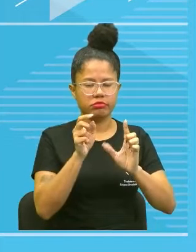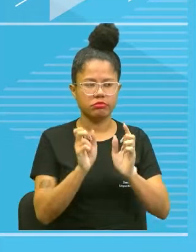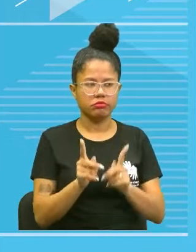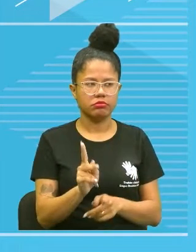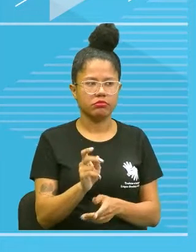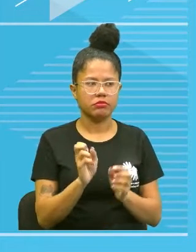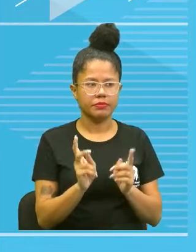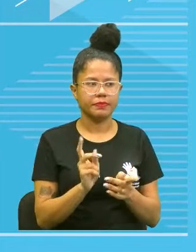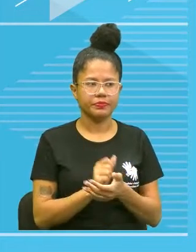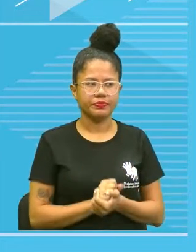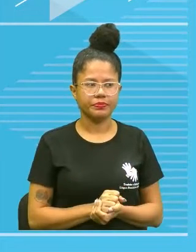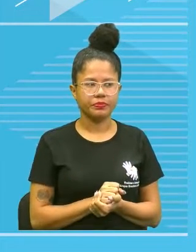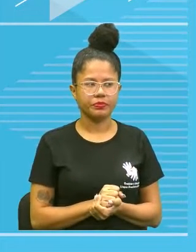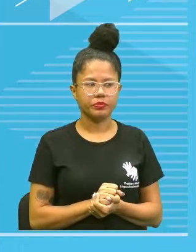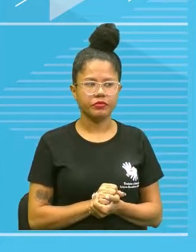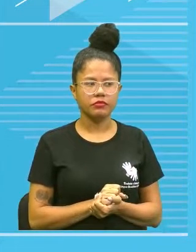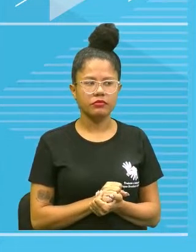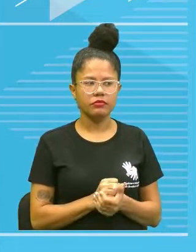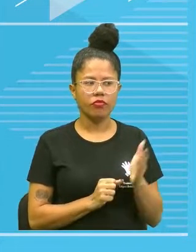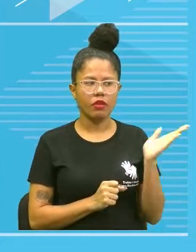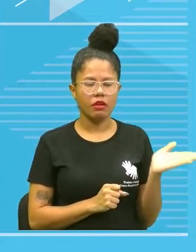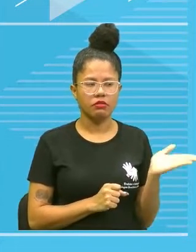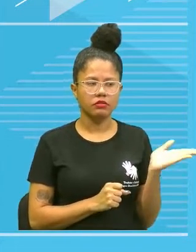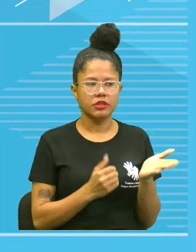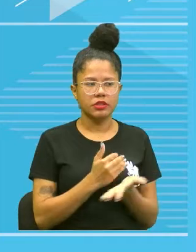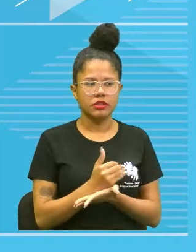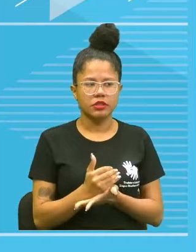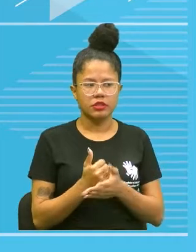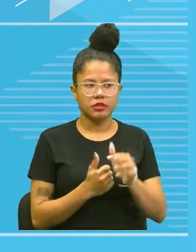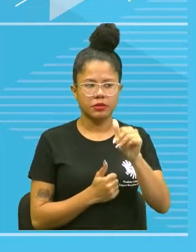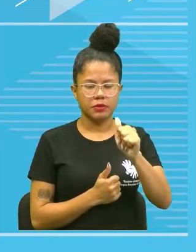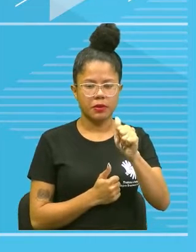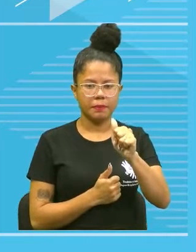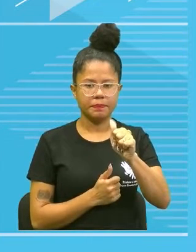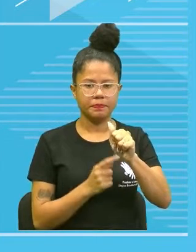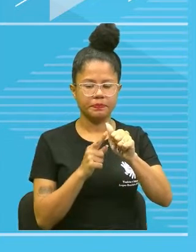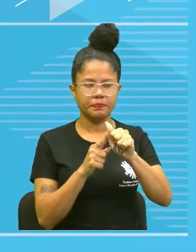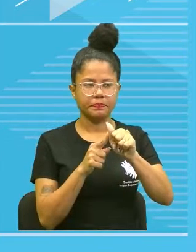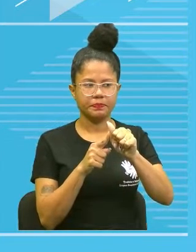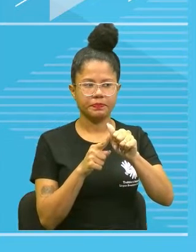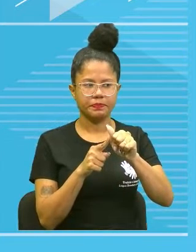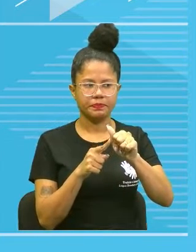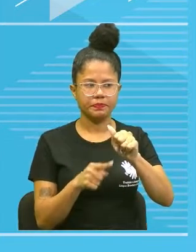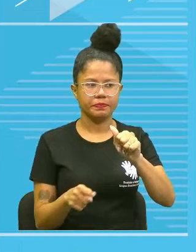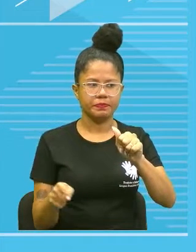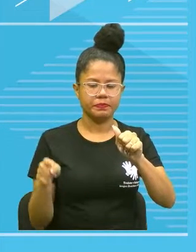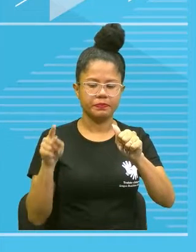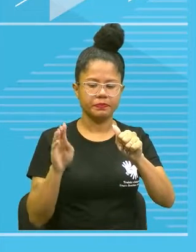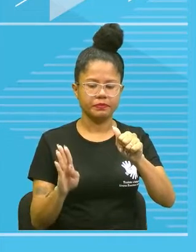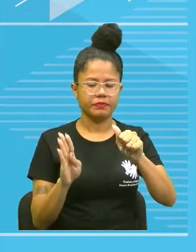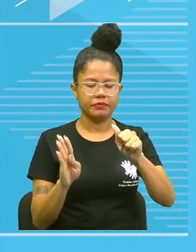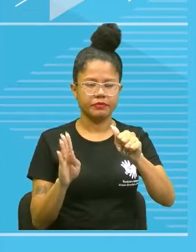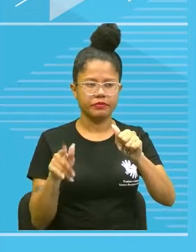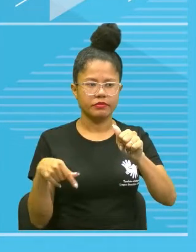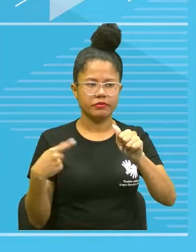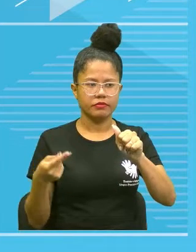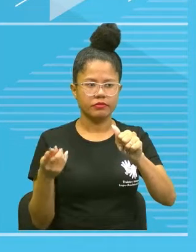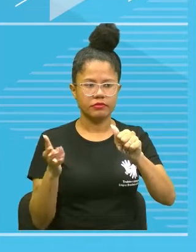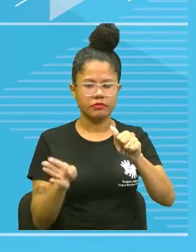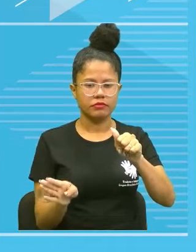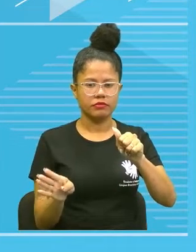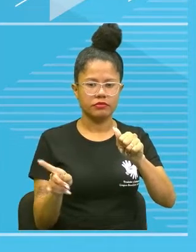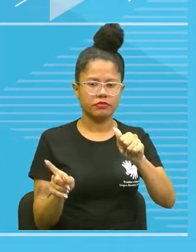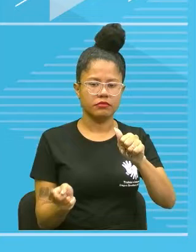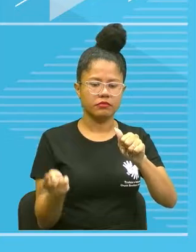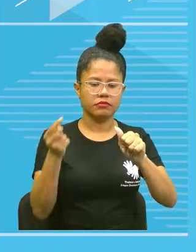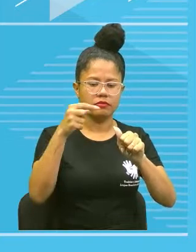Bacana? Começa em A, estado inicial, sofre uma transformação chegando em B. E em seguida, outra